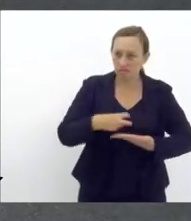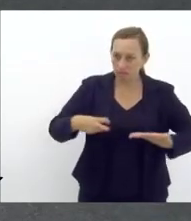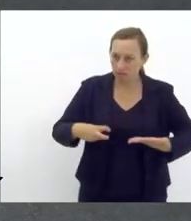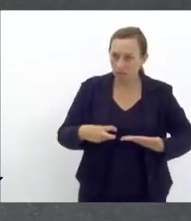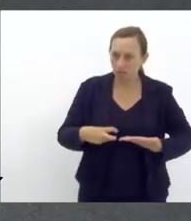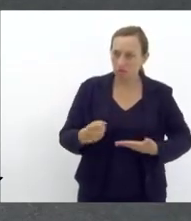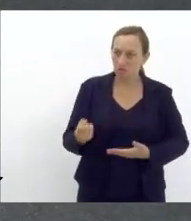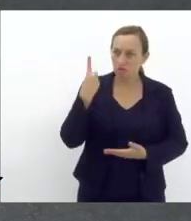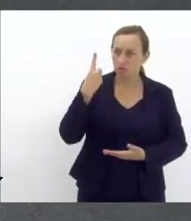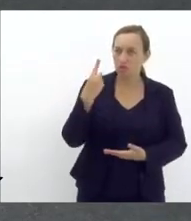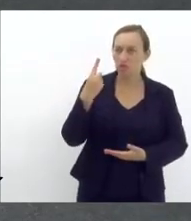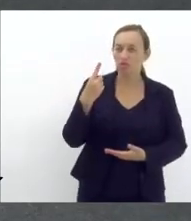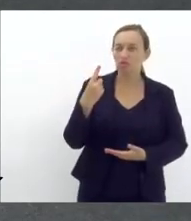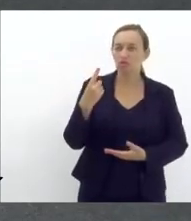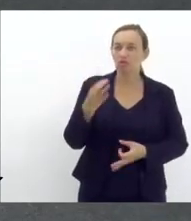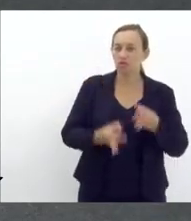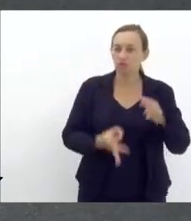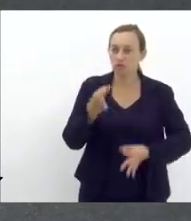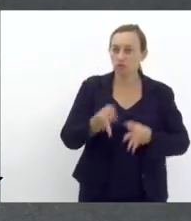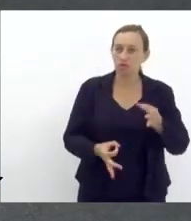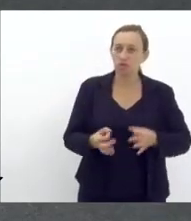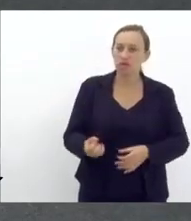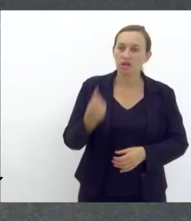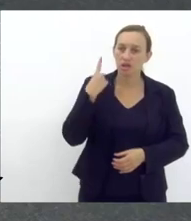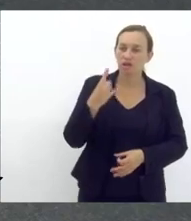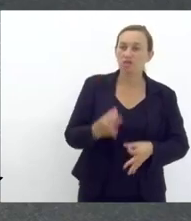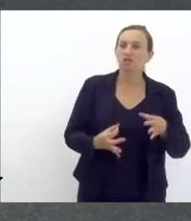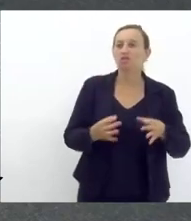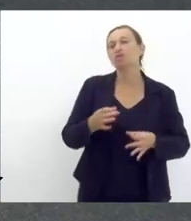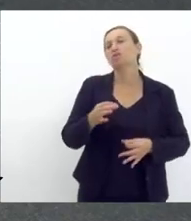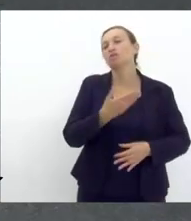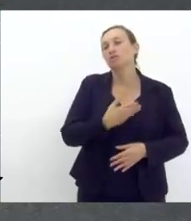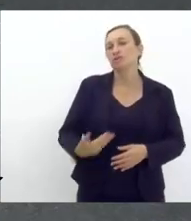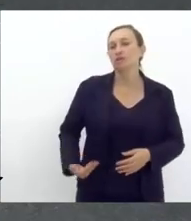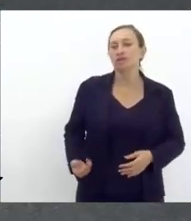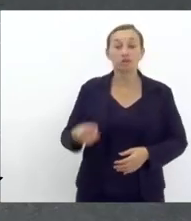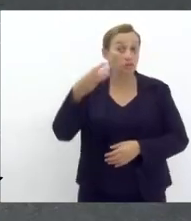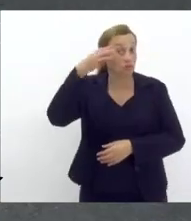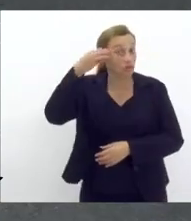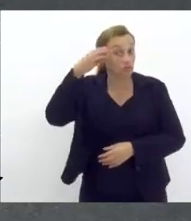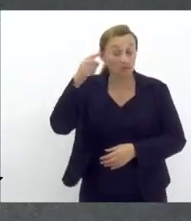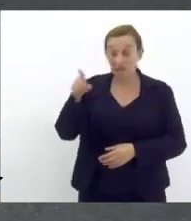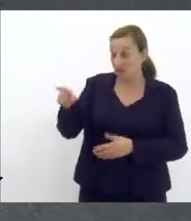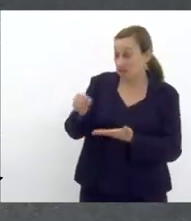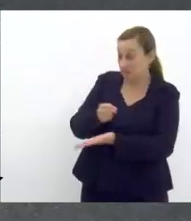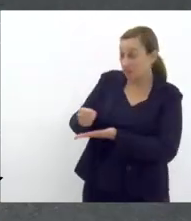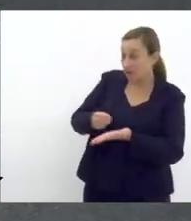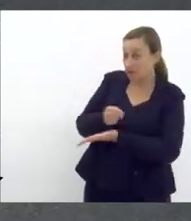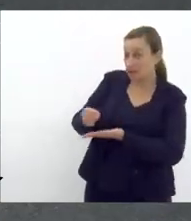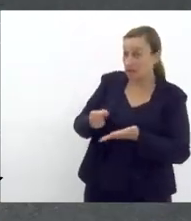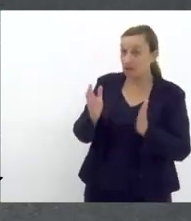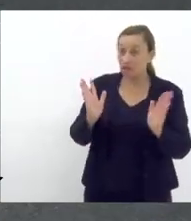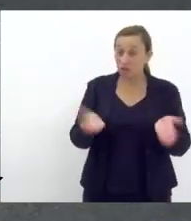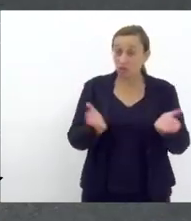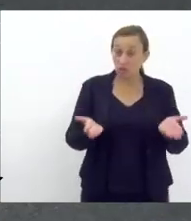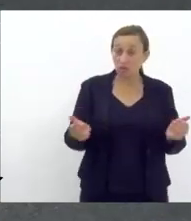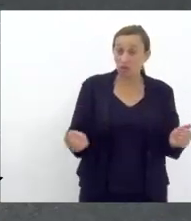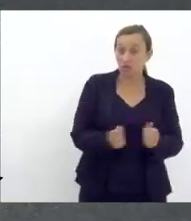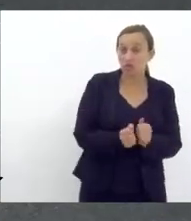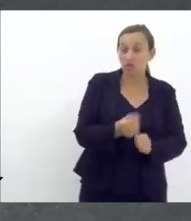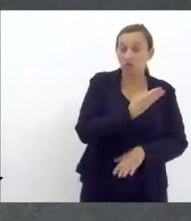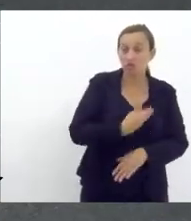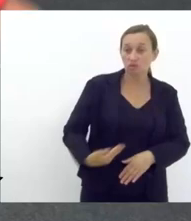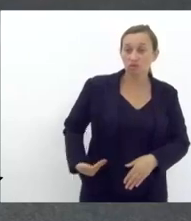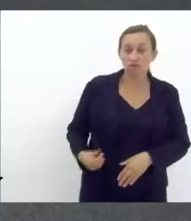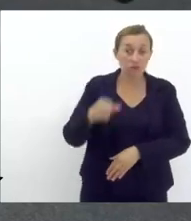do ex juiz ex-governador Wilson que essa mesma base que hoje tá com o governador Cláudio